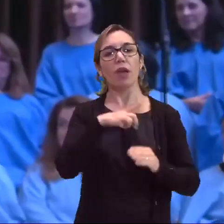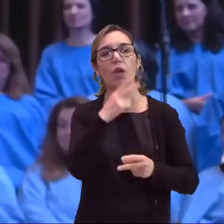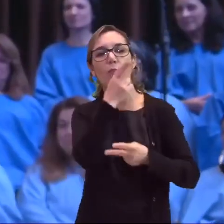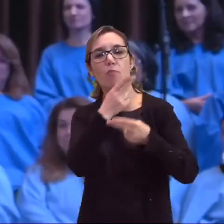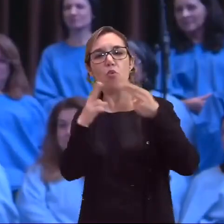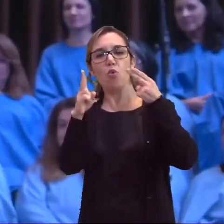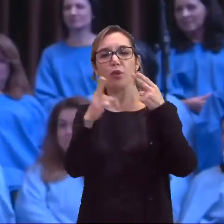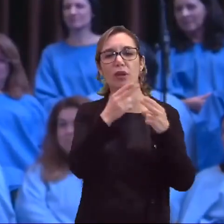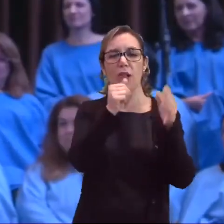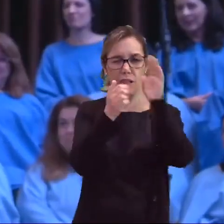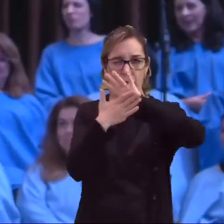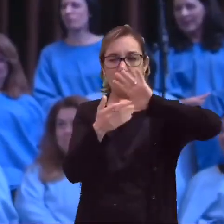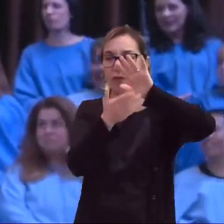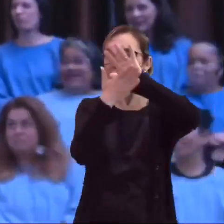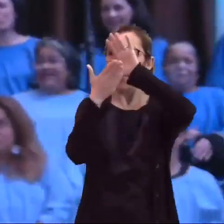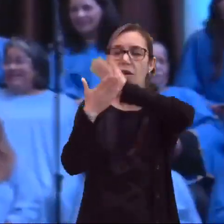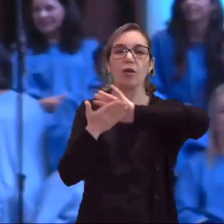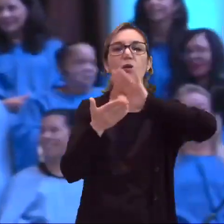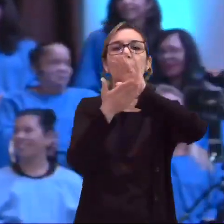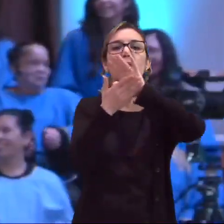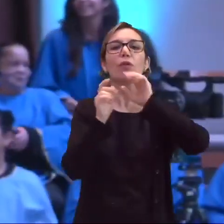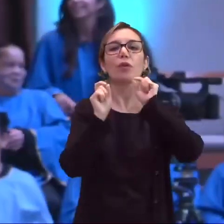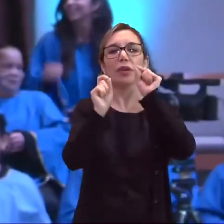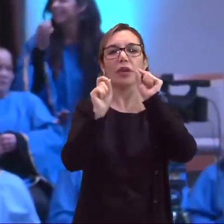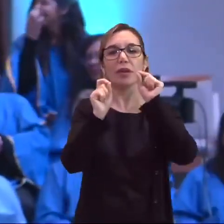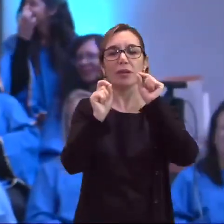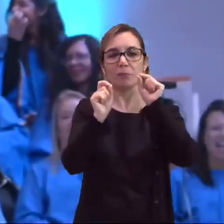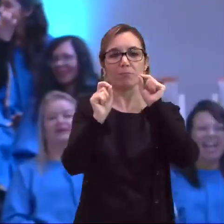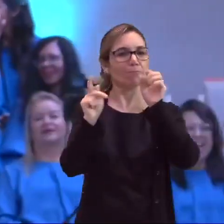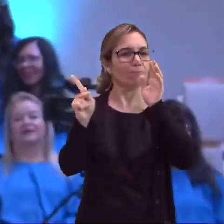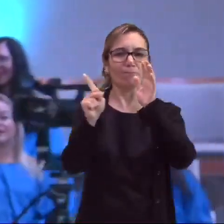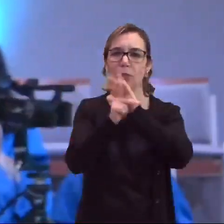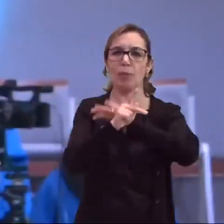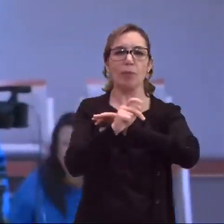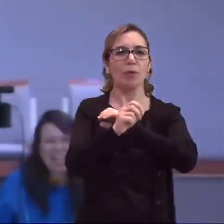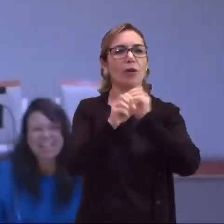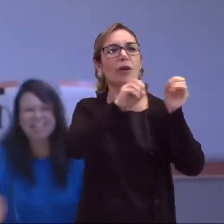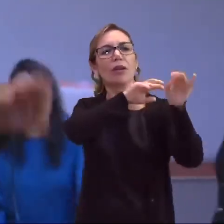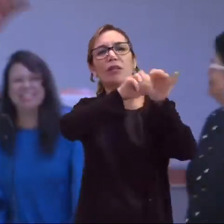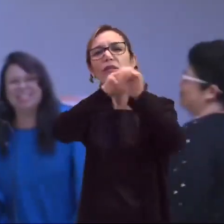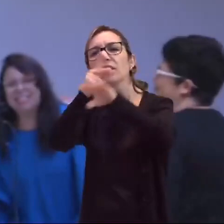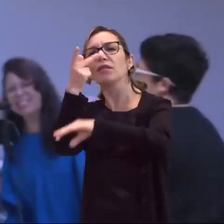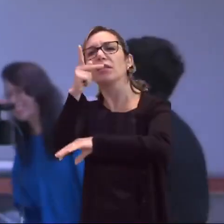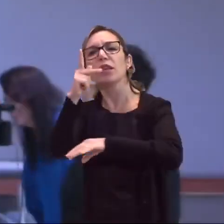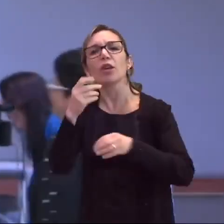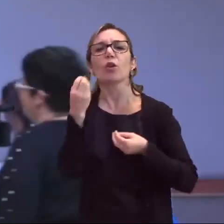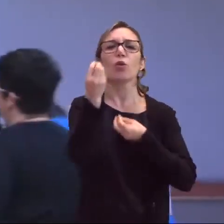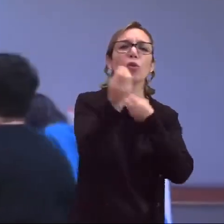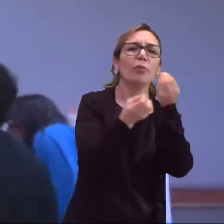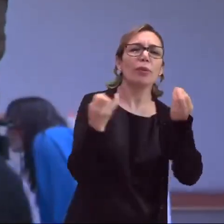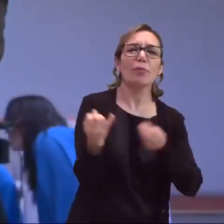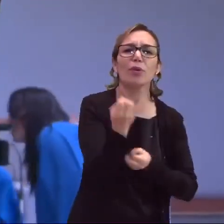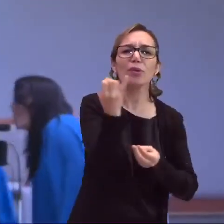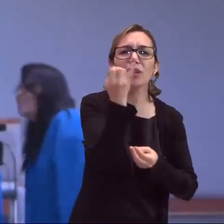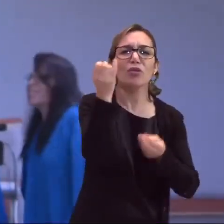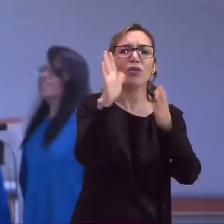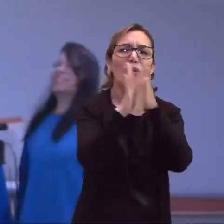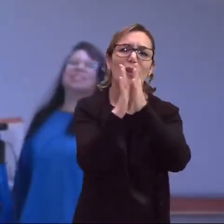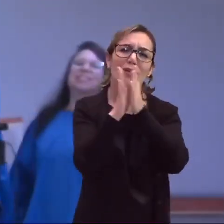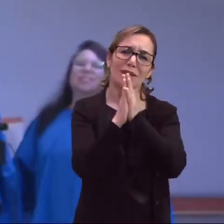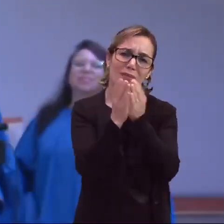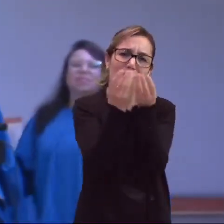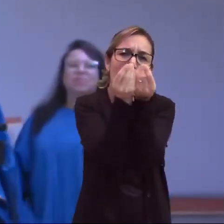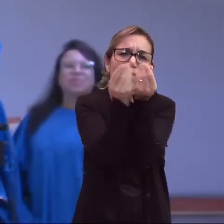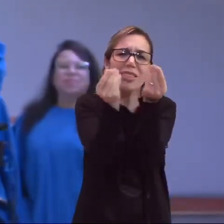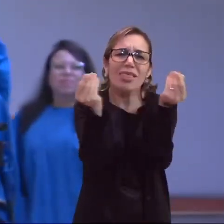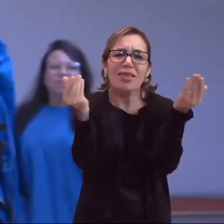negocinho também menino para começar então tá bom então fica de pé agora aí para gente fazer isso eles vão cantar aquela música que ele já cantaram